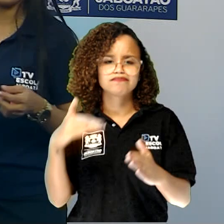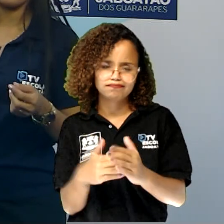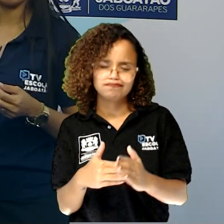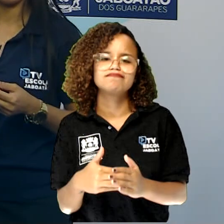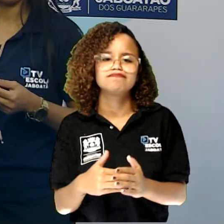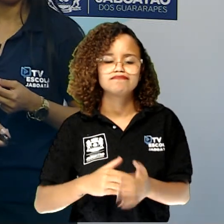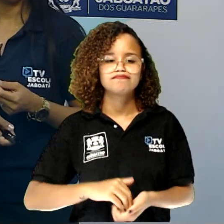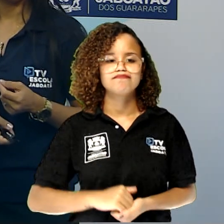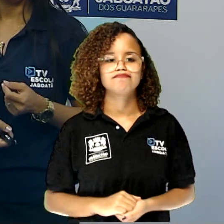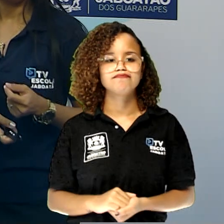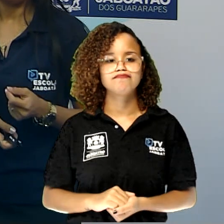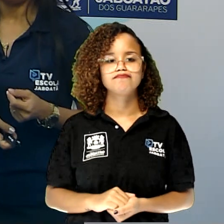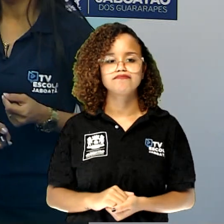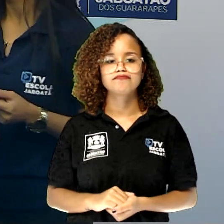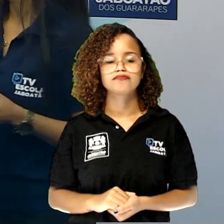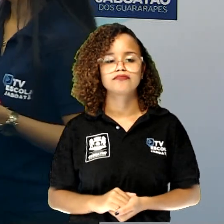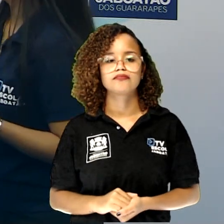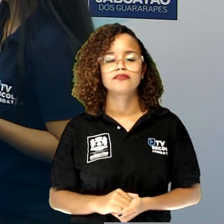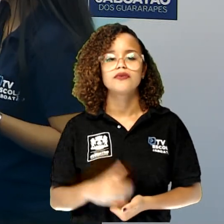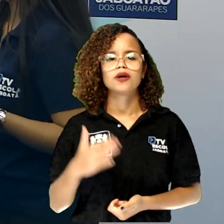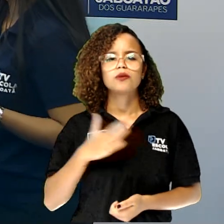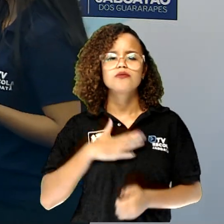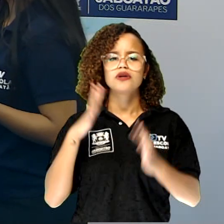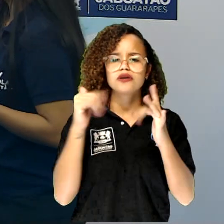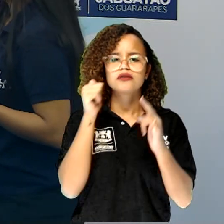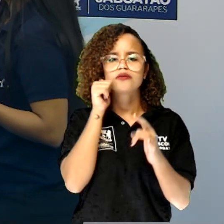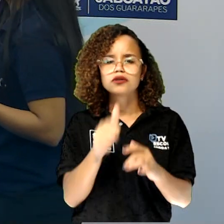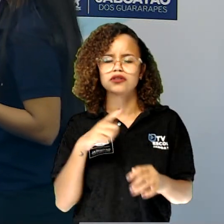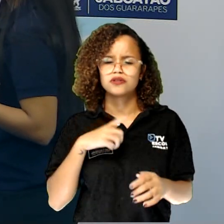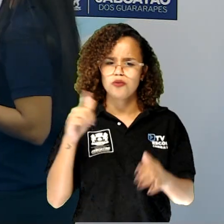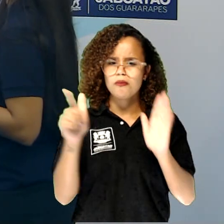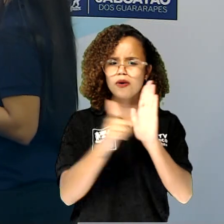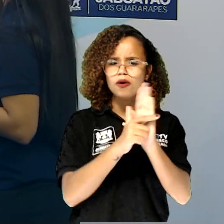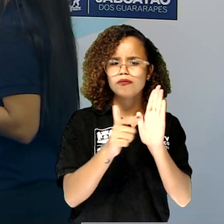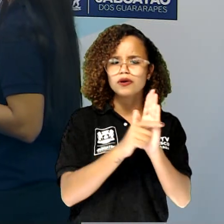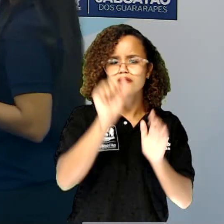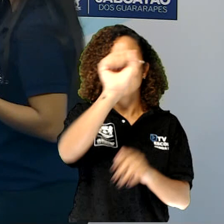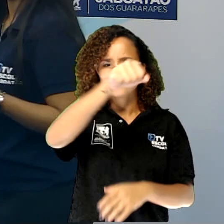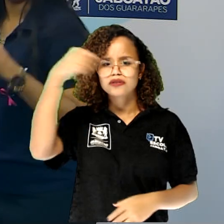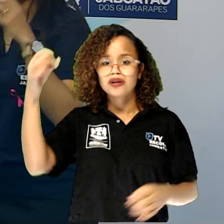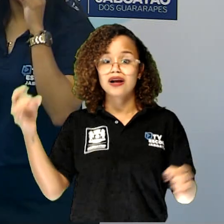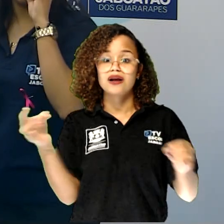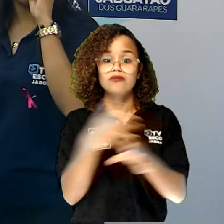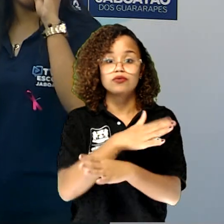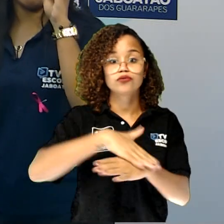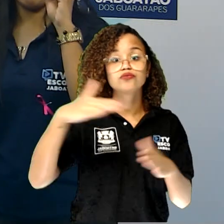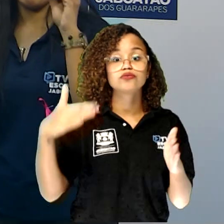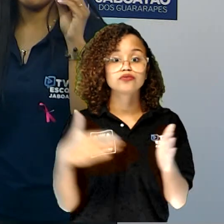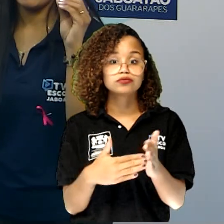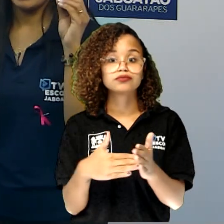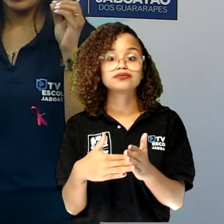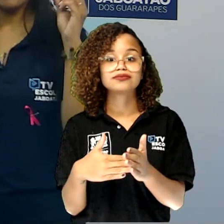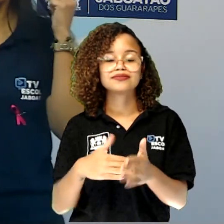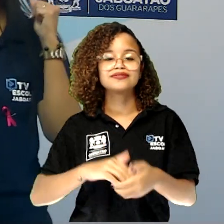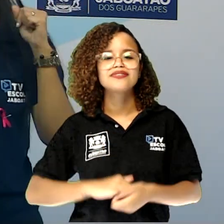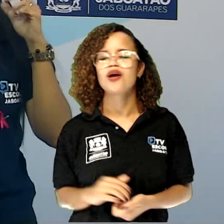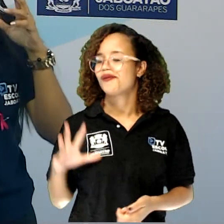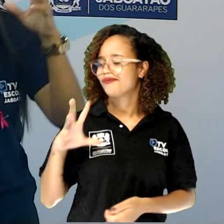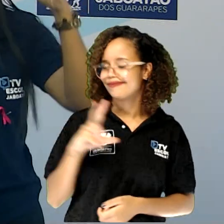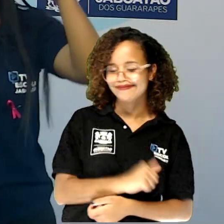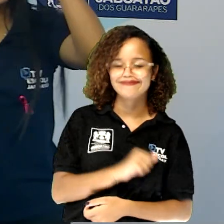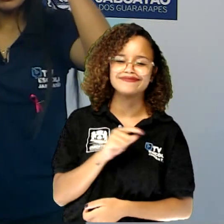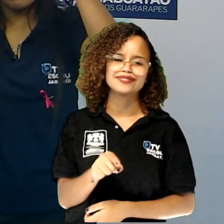e objetiva. Lembra do político? A do político foi bem direta e objetiva. Já a anedota lá de João